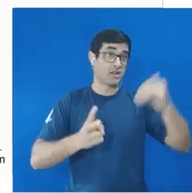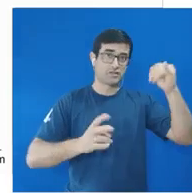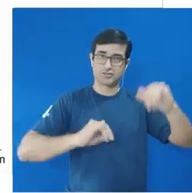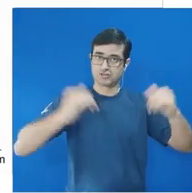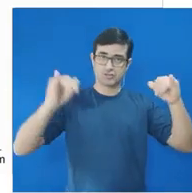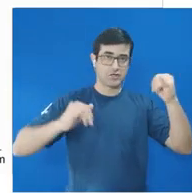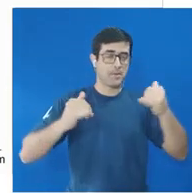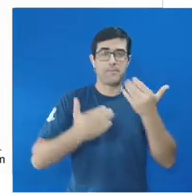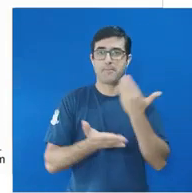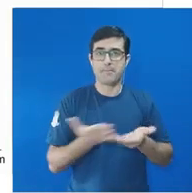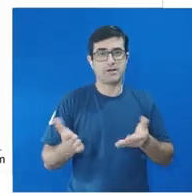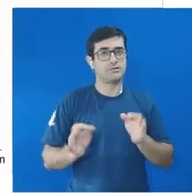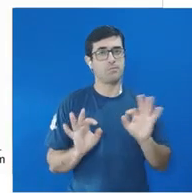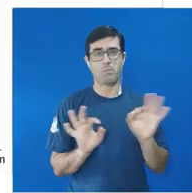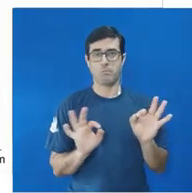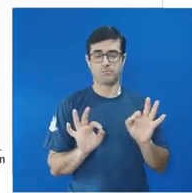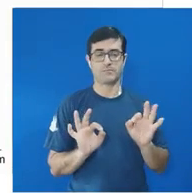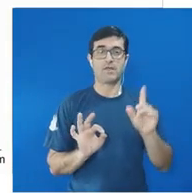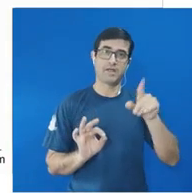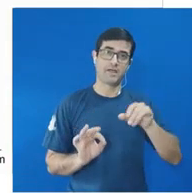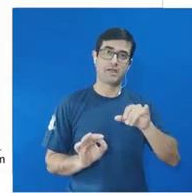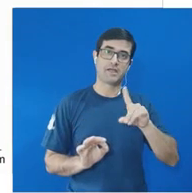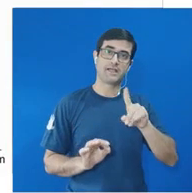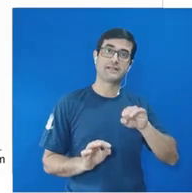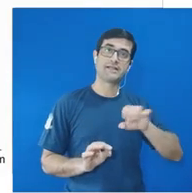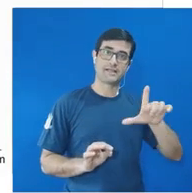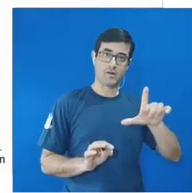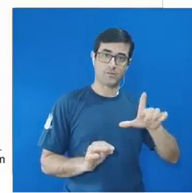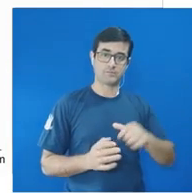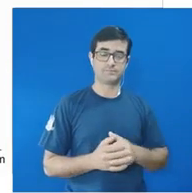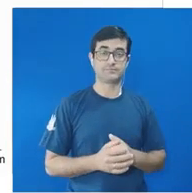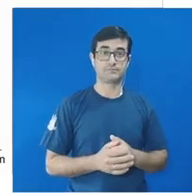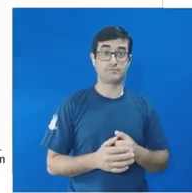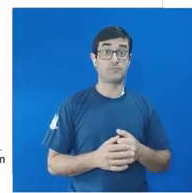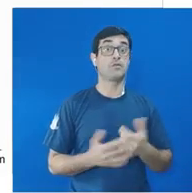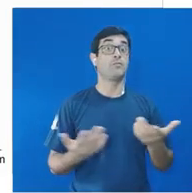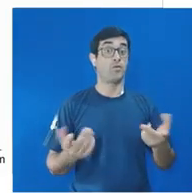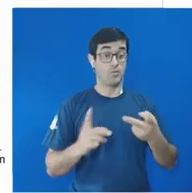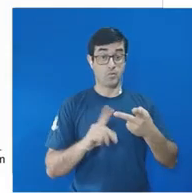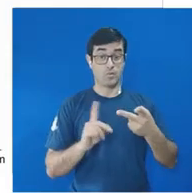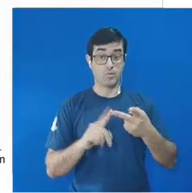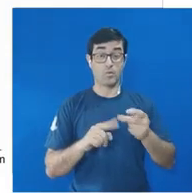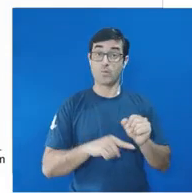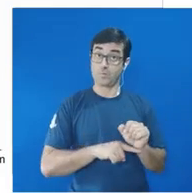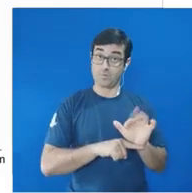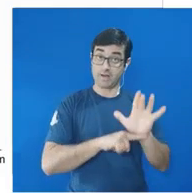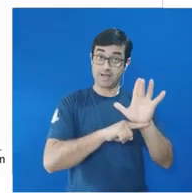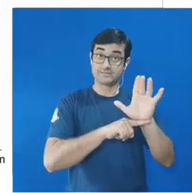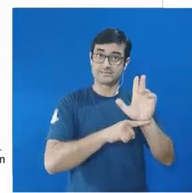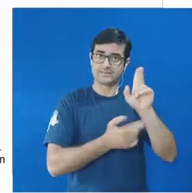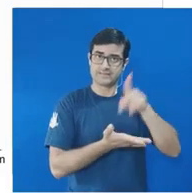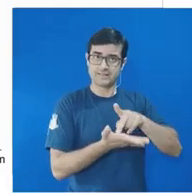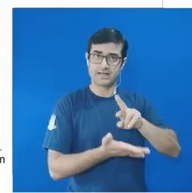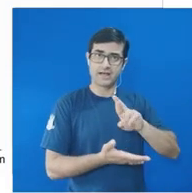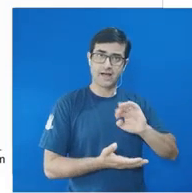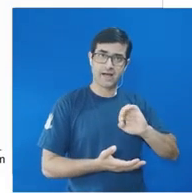gás ideal. No caso dos gases reais, vai ter esse efeito, mas olha como eles se